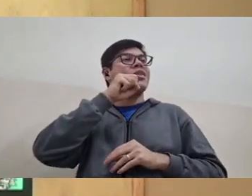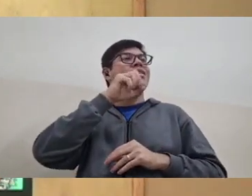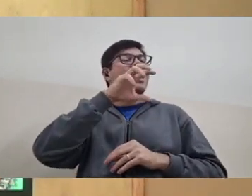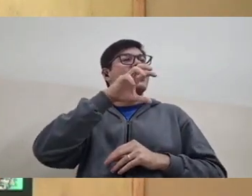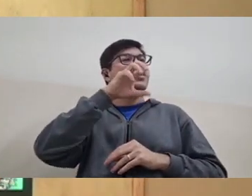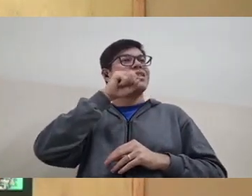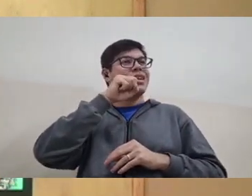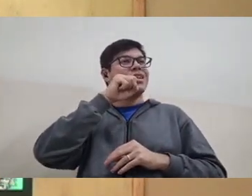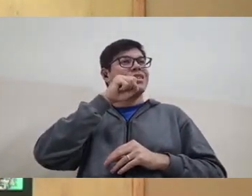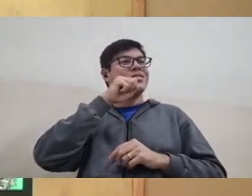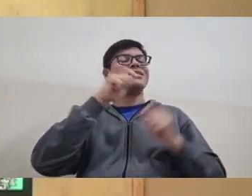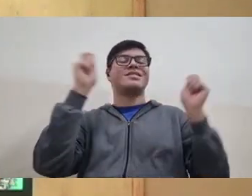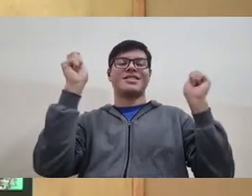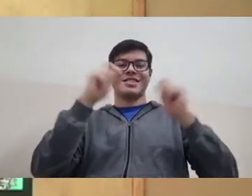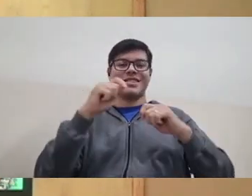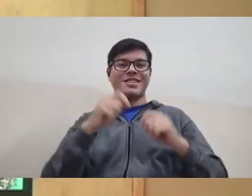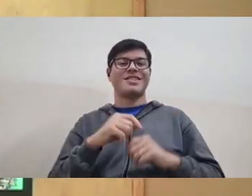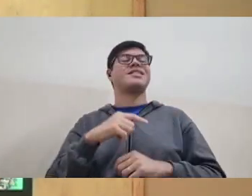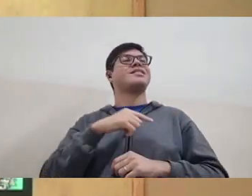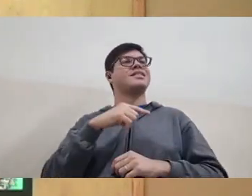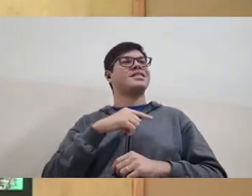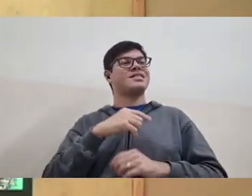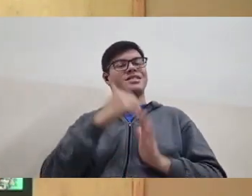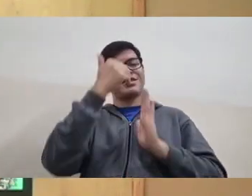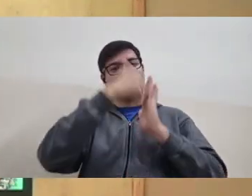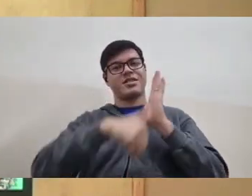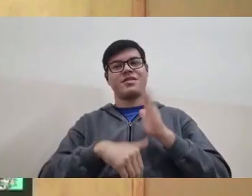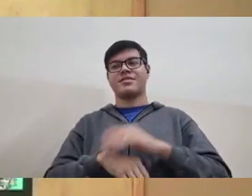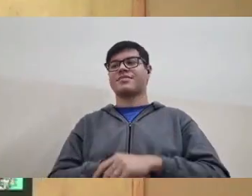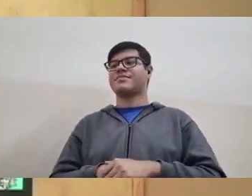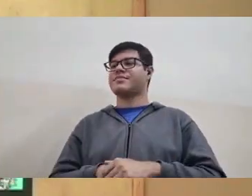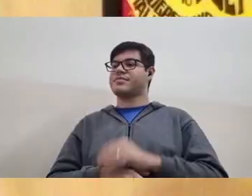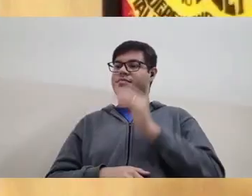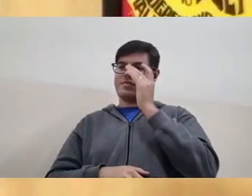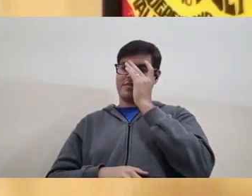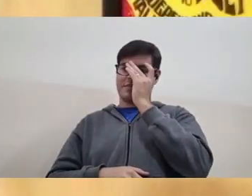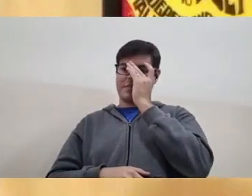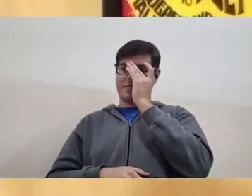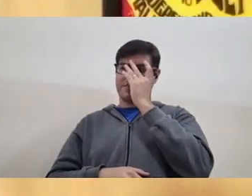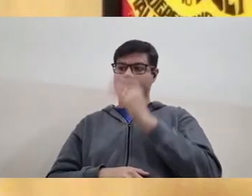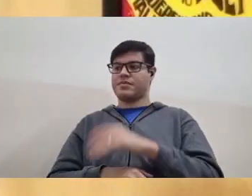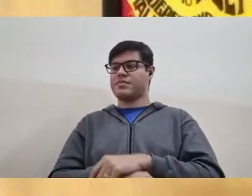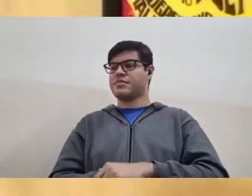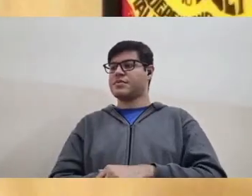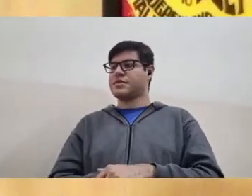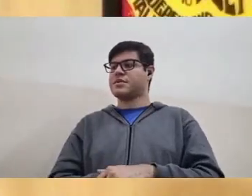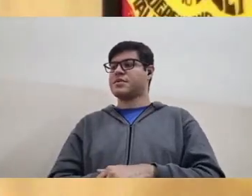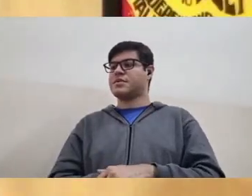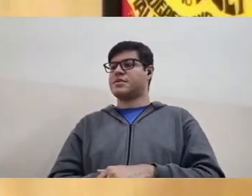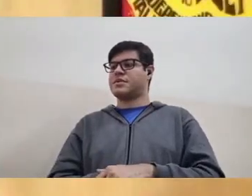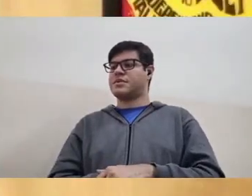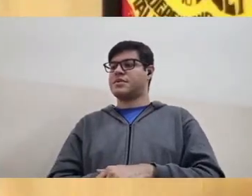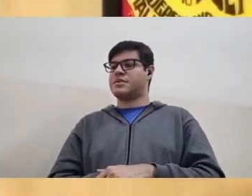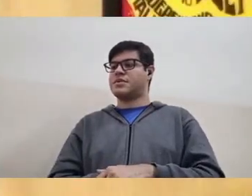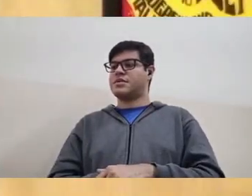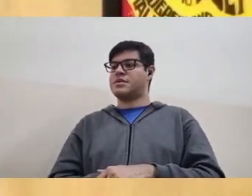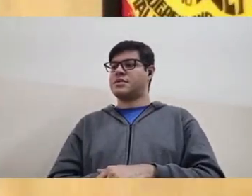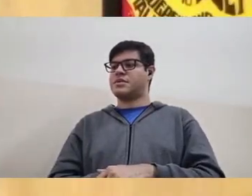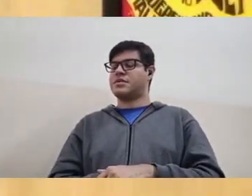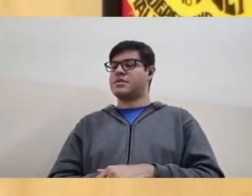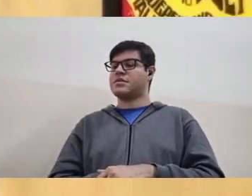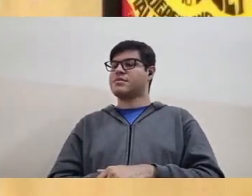municipal. Caramba, rapaz. Então vamos lá, vamos recapitular para que a pessoa que esteja nos acompanhando, que está aí junto com a gente,